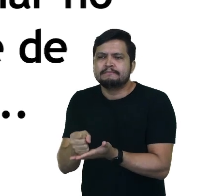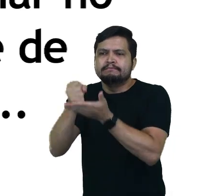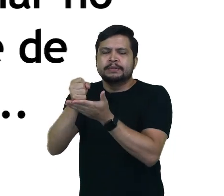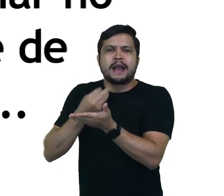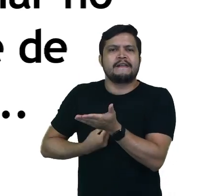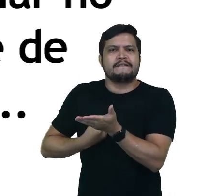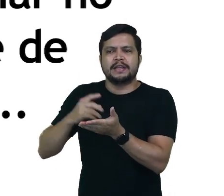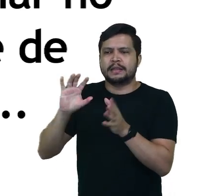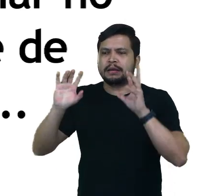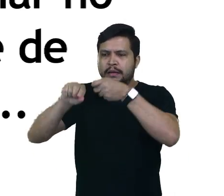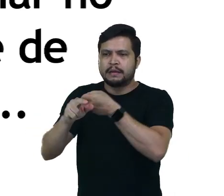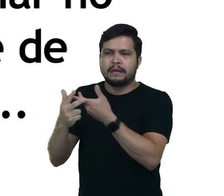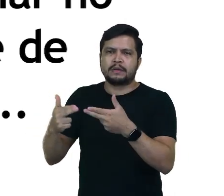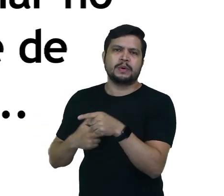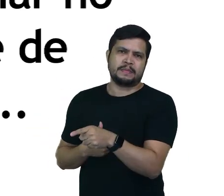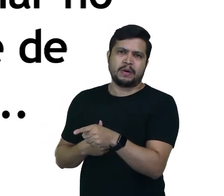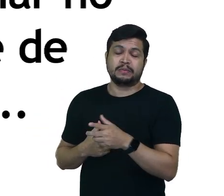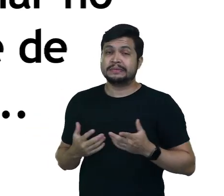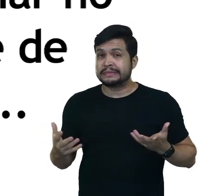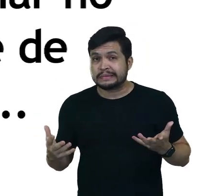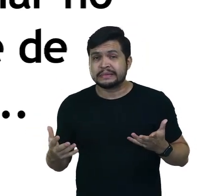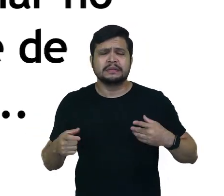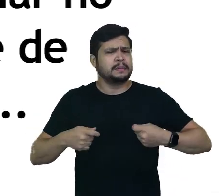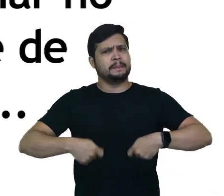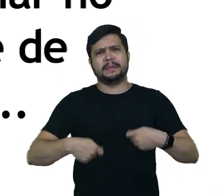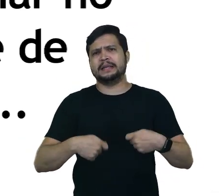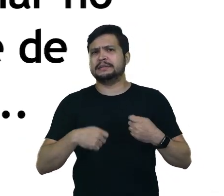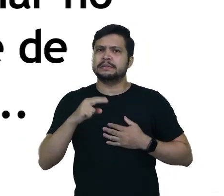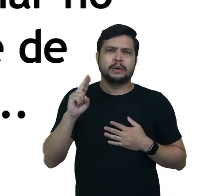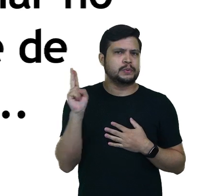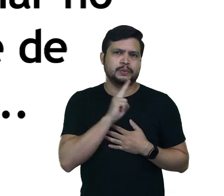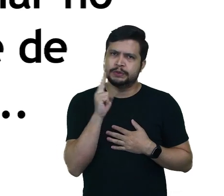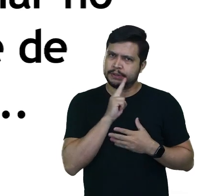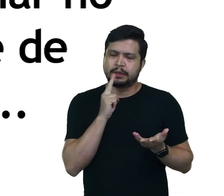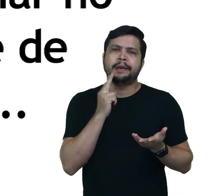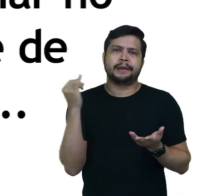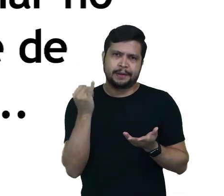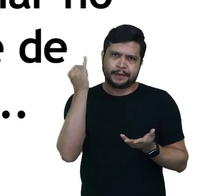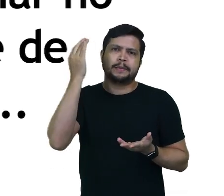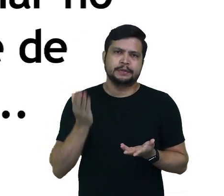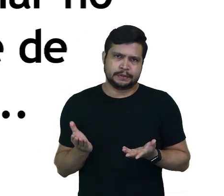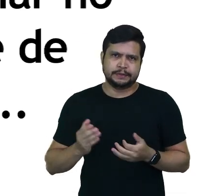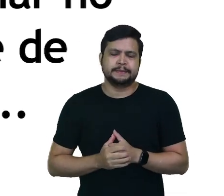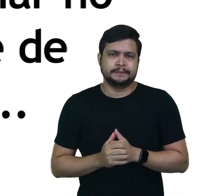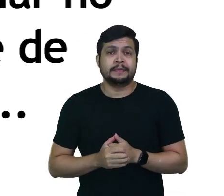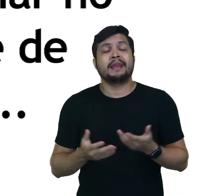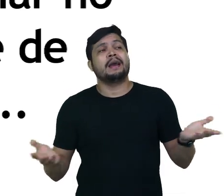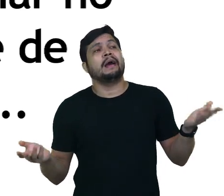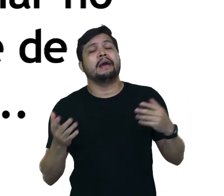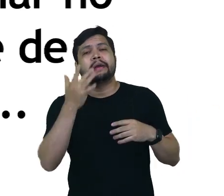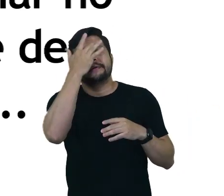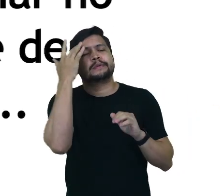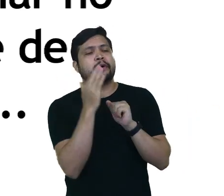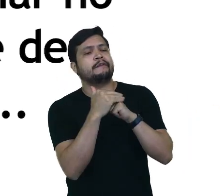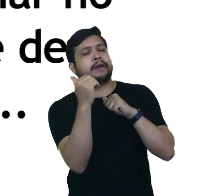inclusive nos animais de produção. Então, isso aqui é algo que não tem mais volta, então é muito importante. E